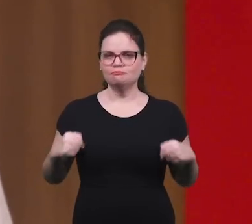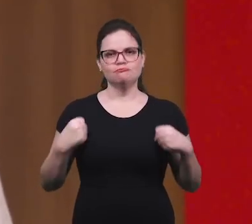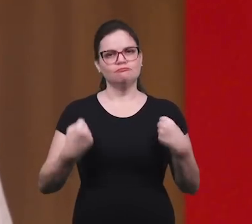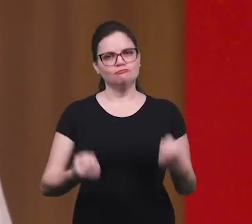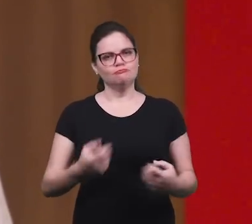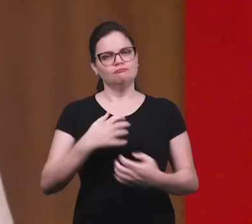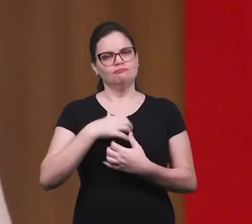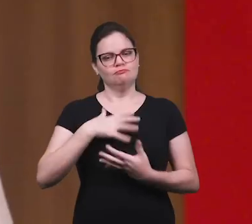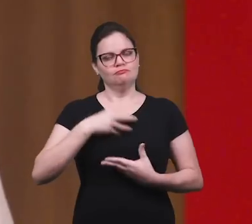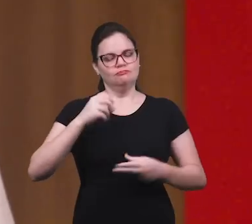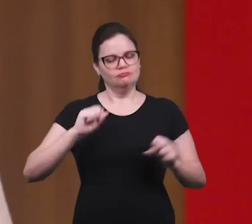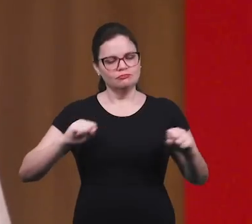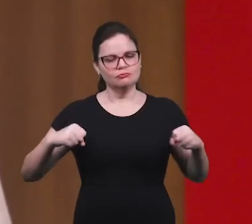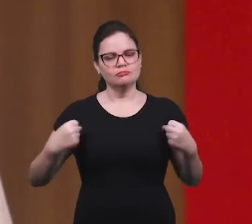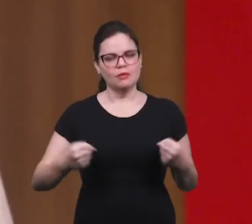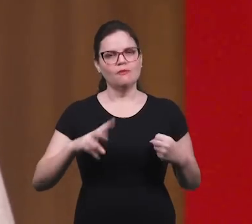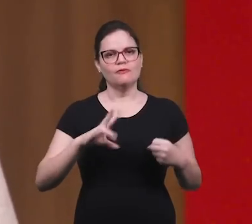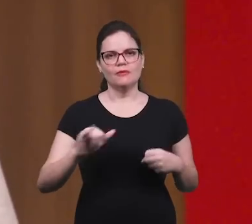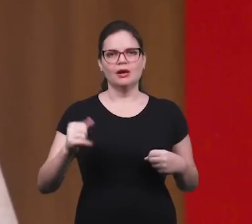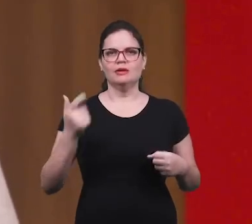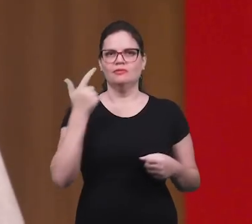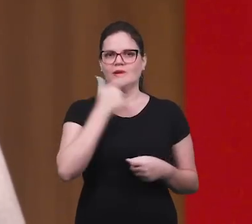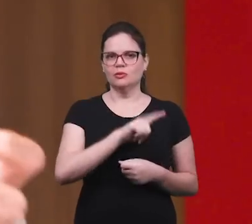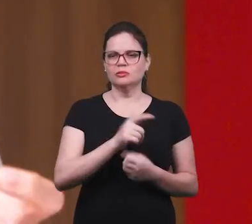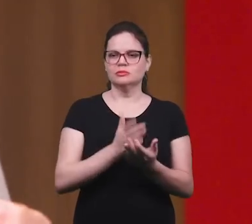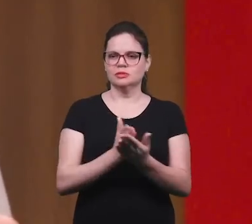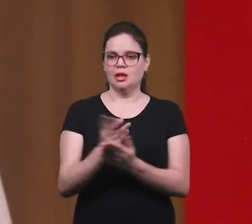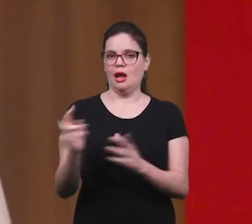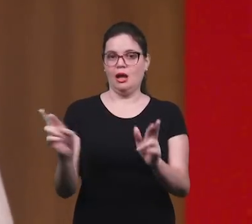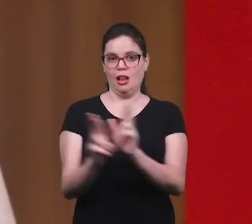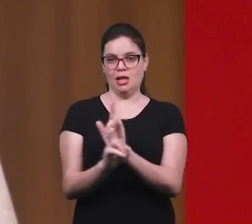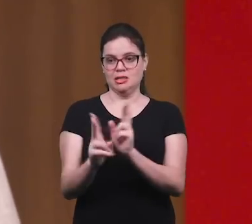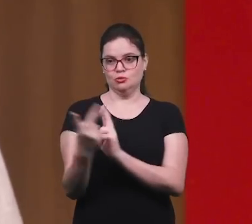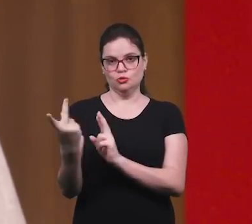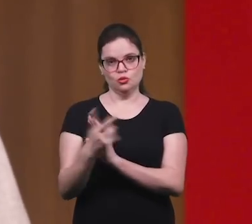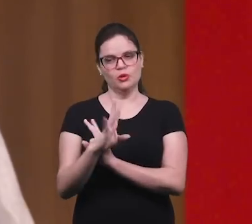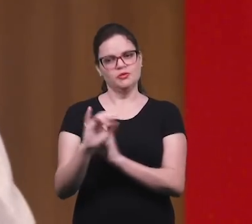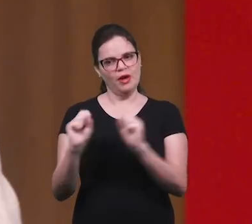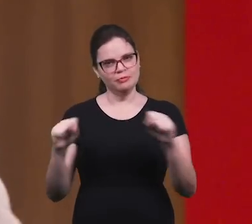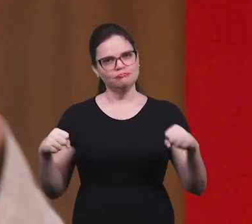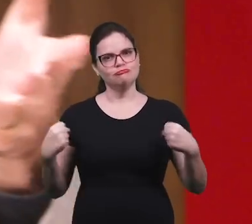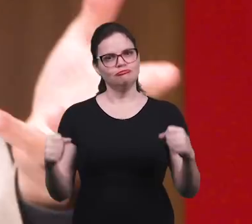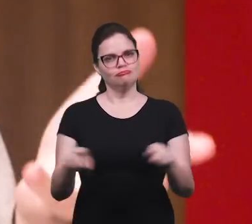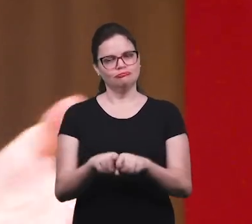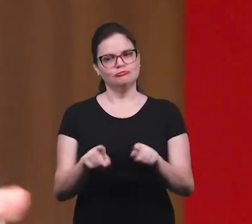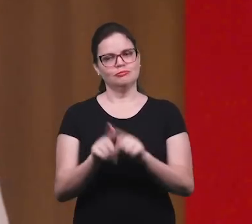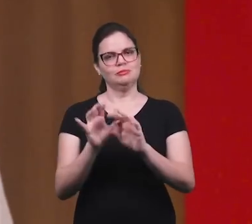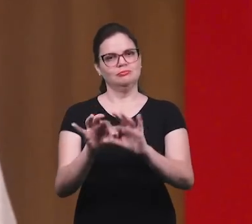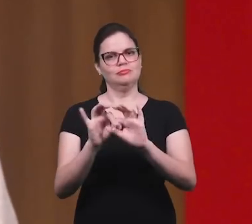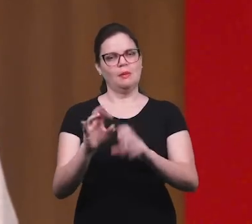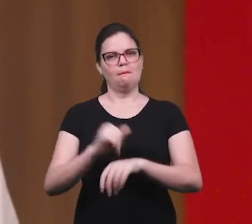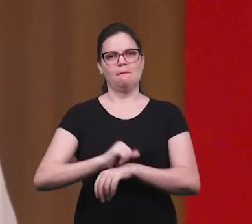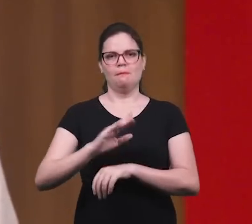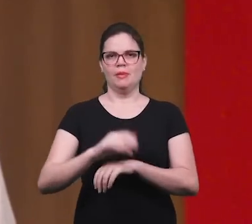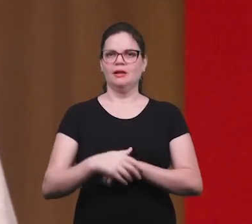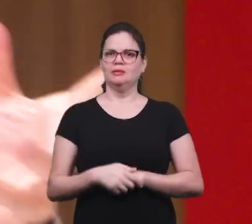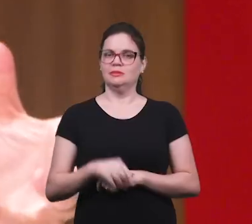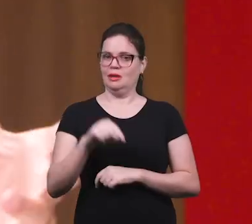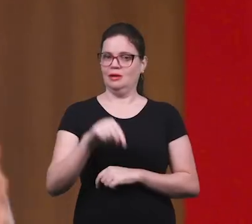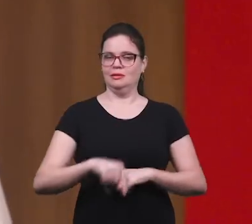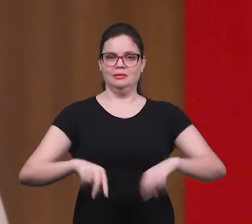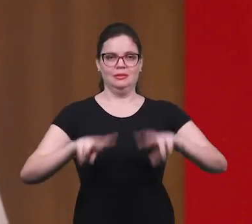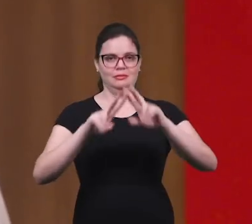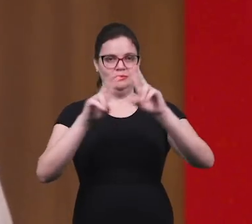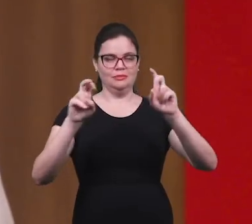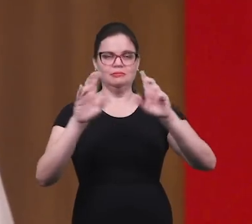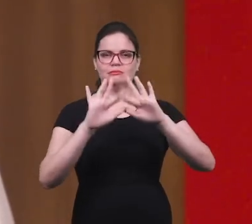ela é o alimento vivo. Ela nutre o casamento. Esse tema que nós estamos falando aqui hoje da